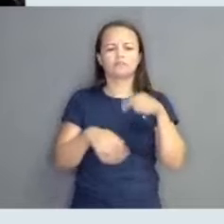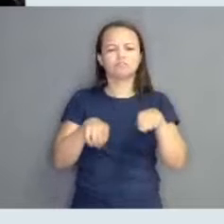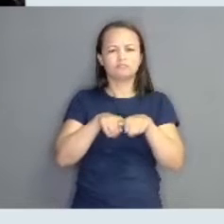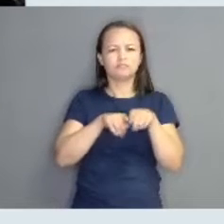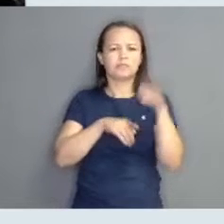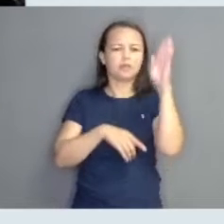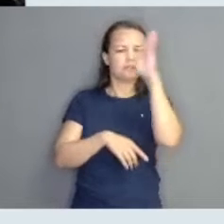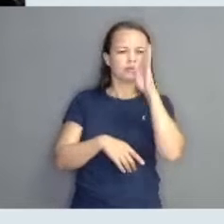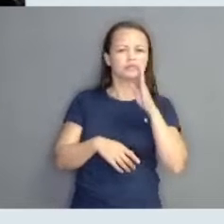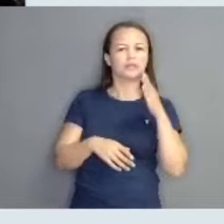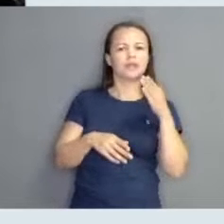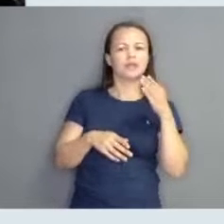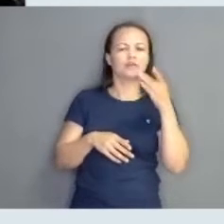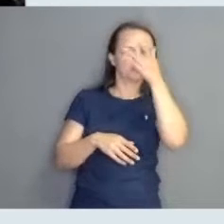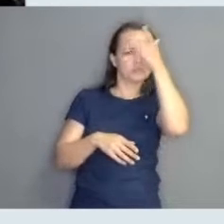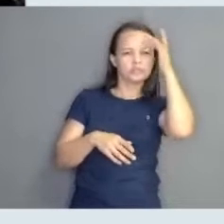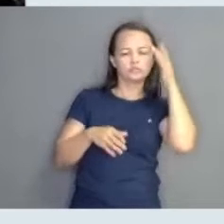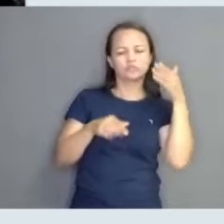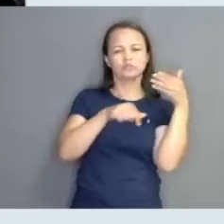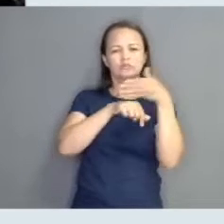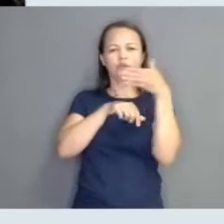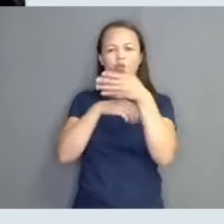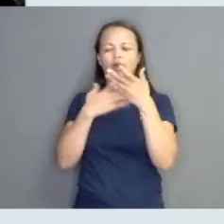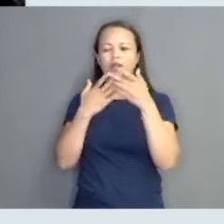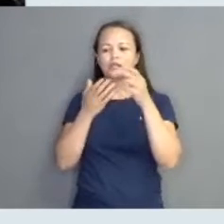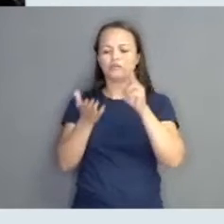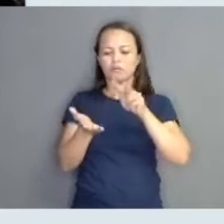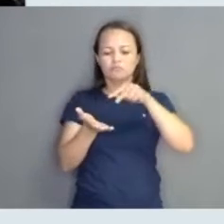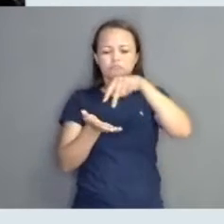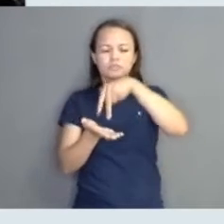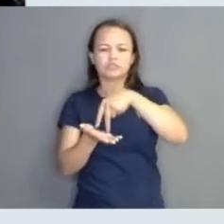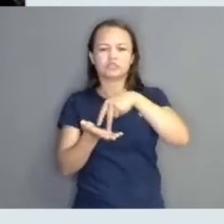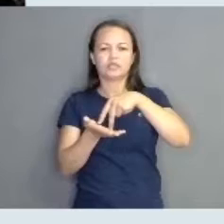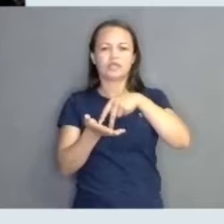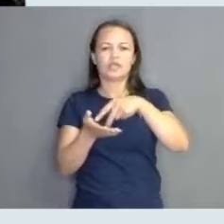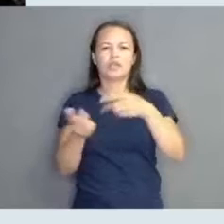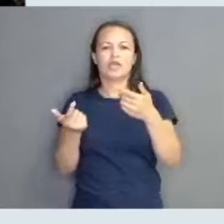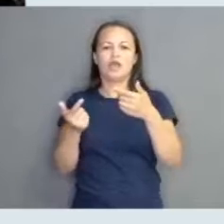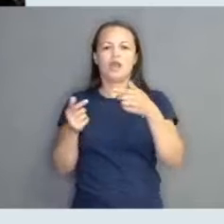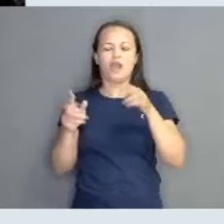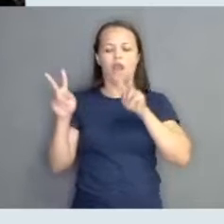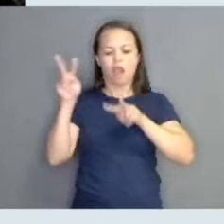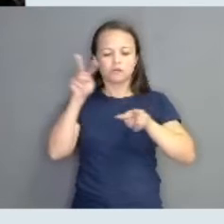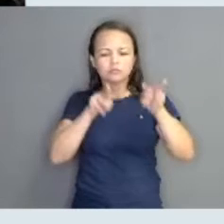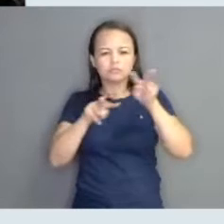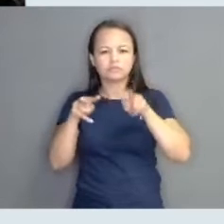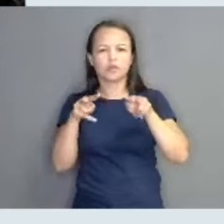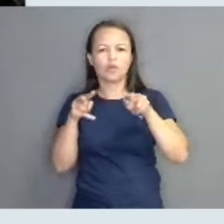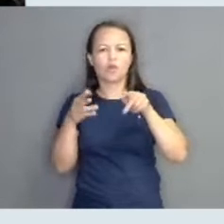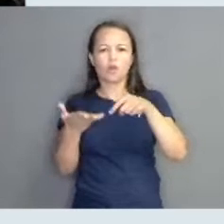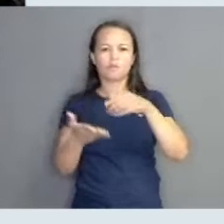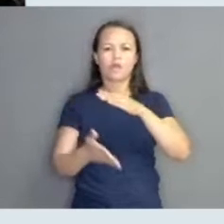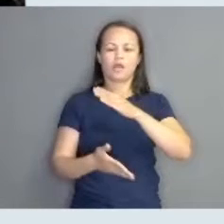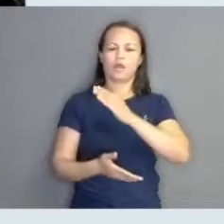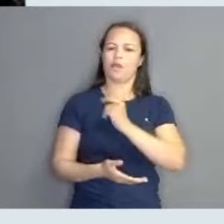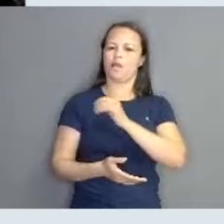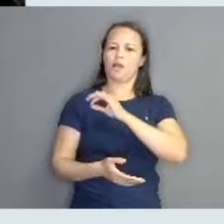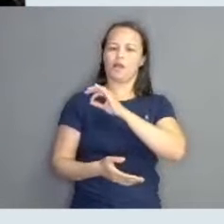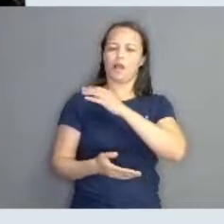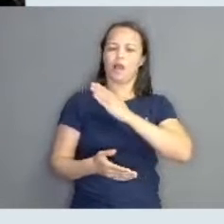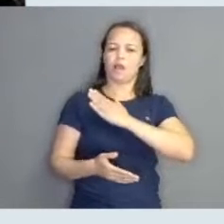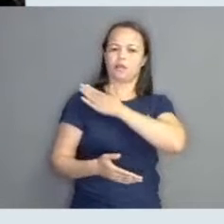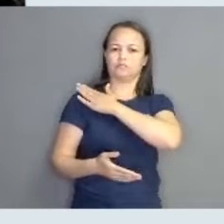em frente ao palácio e vão assistir à troca da Guarda Real, que é todo um